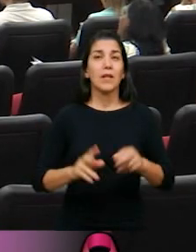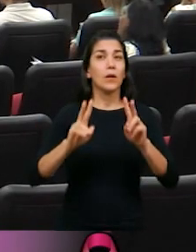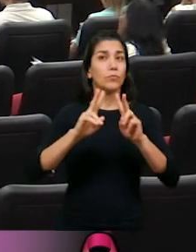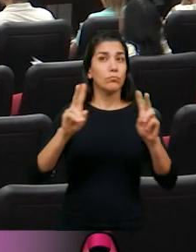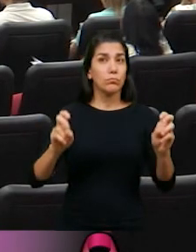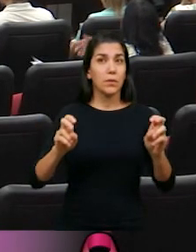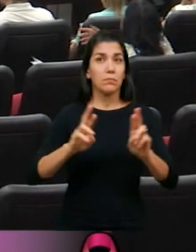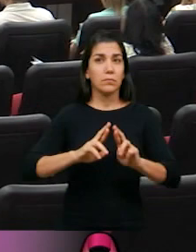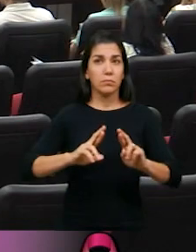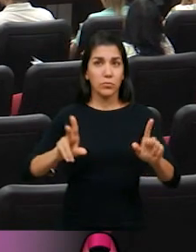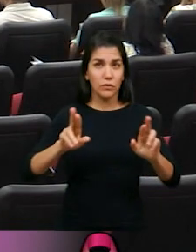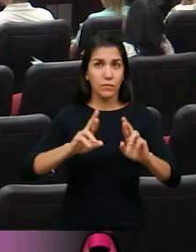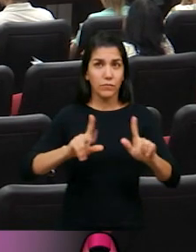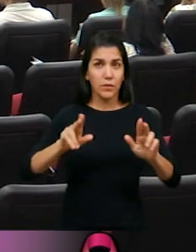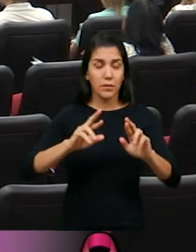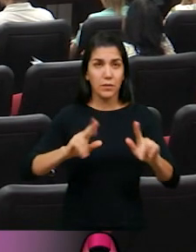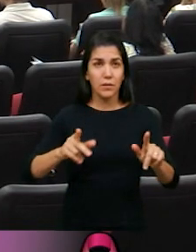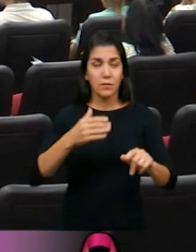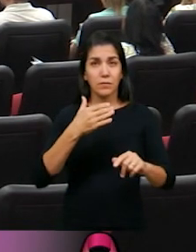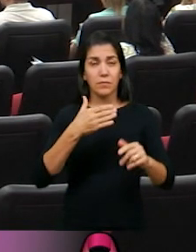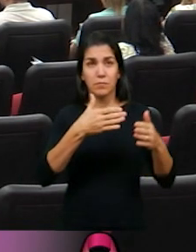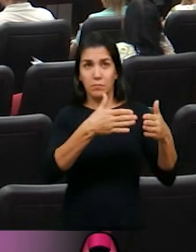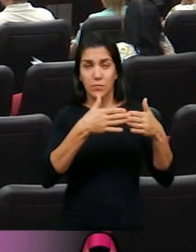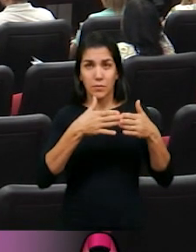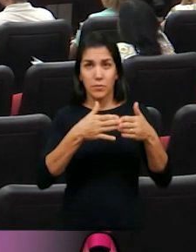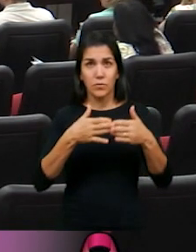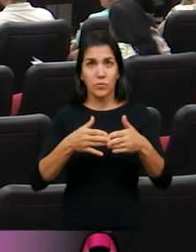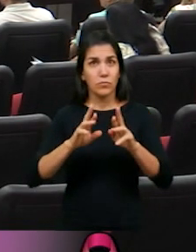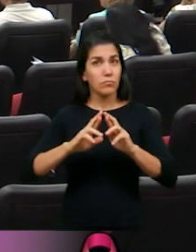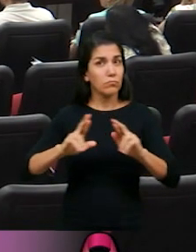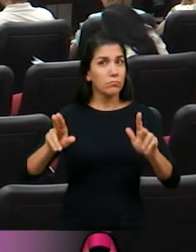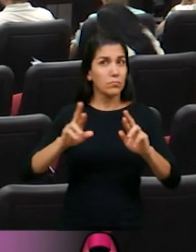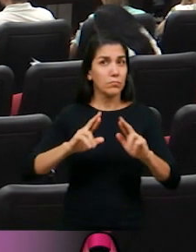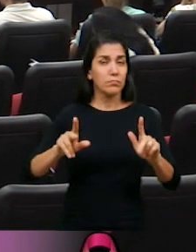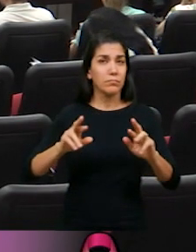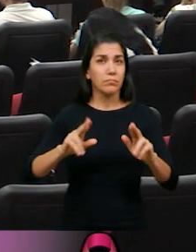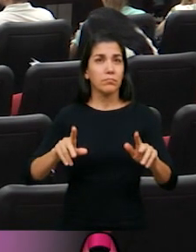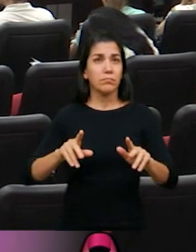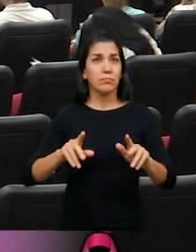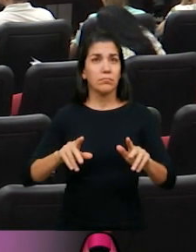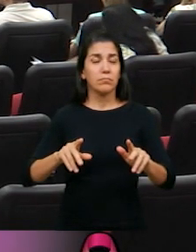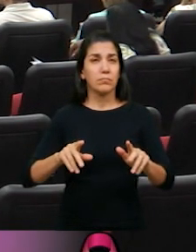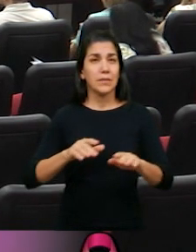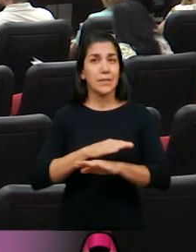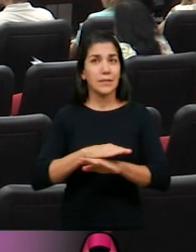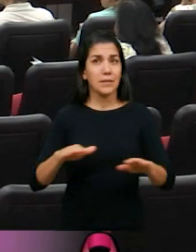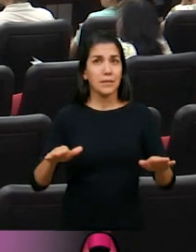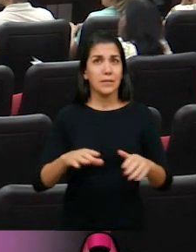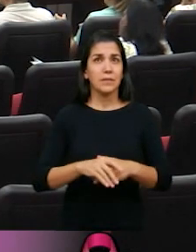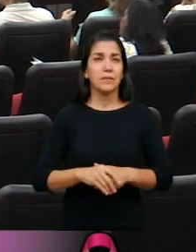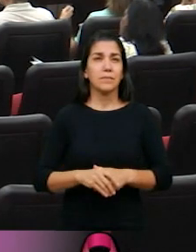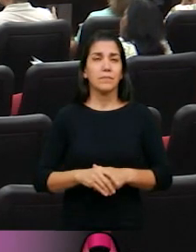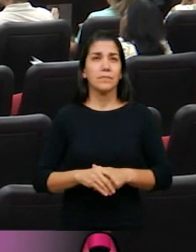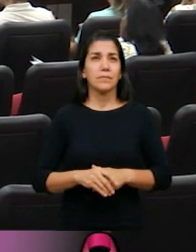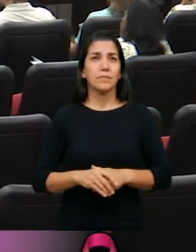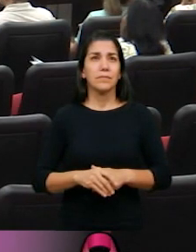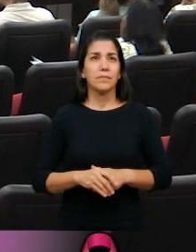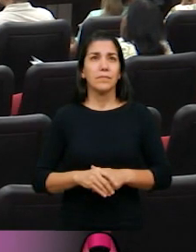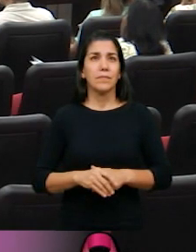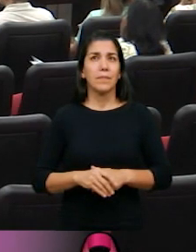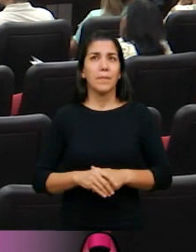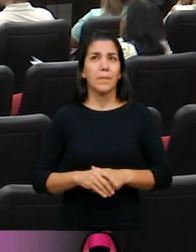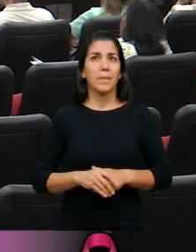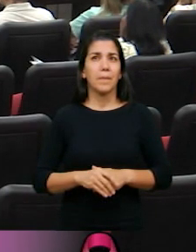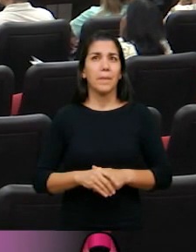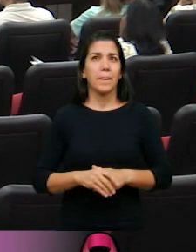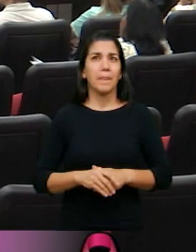do assunto, não, da discussão do projeto. O regimento interno não permite. O que então, aconteceu, na verdade, o vereador Arlindo